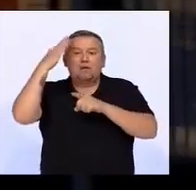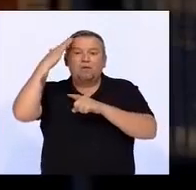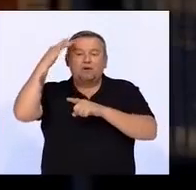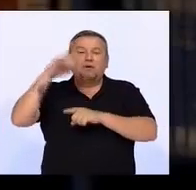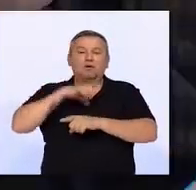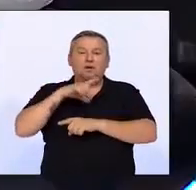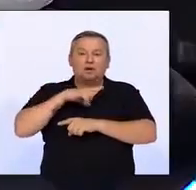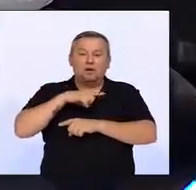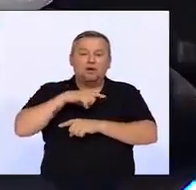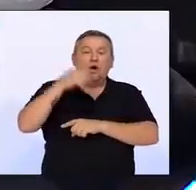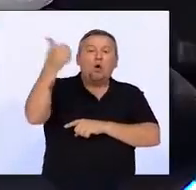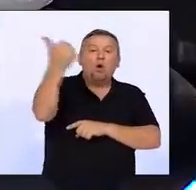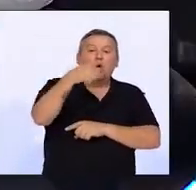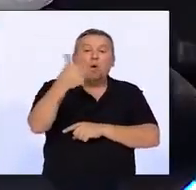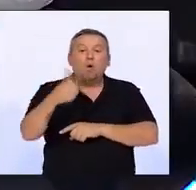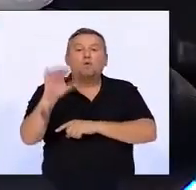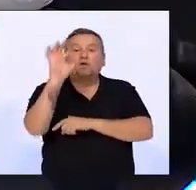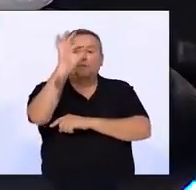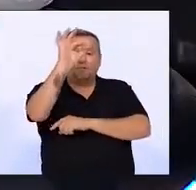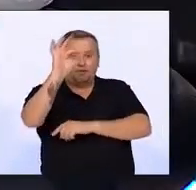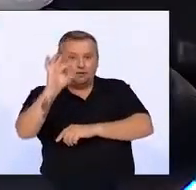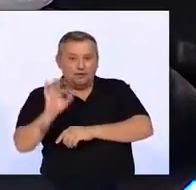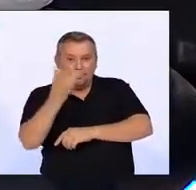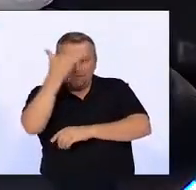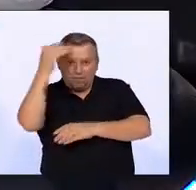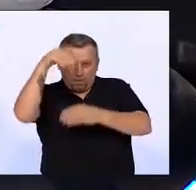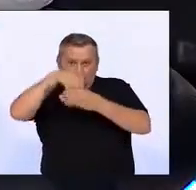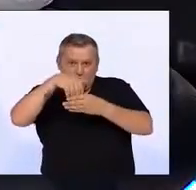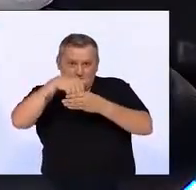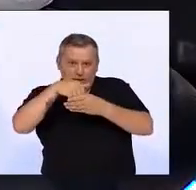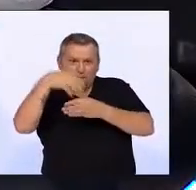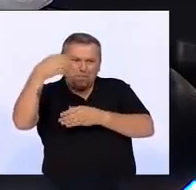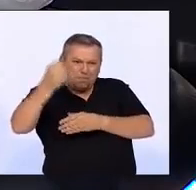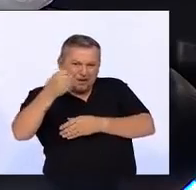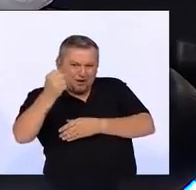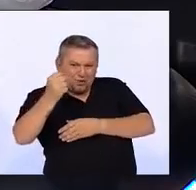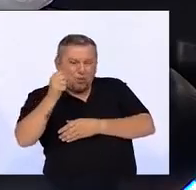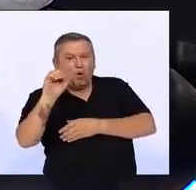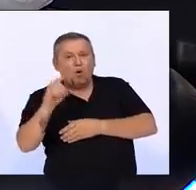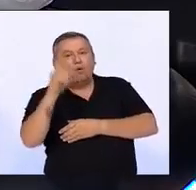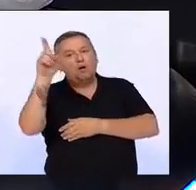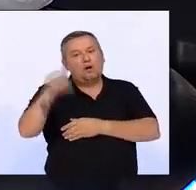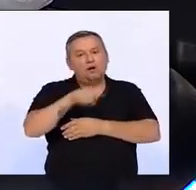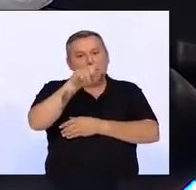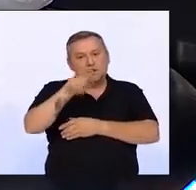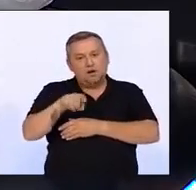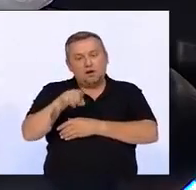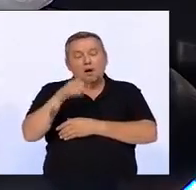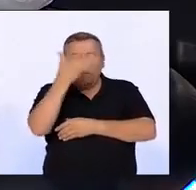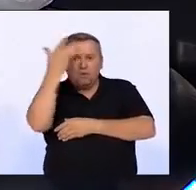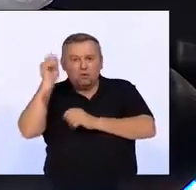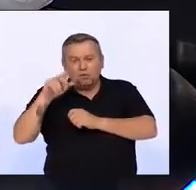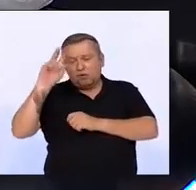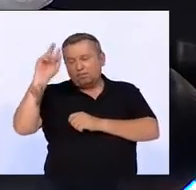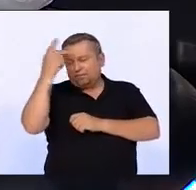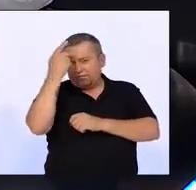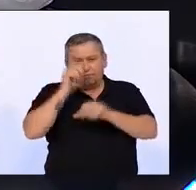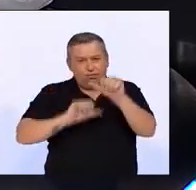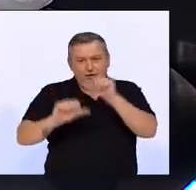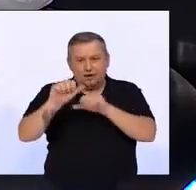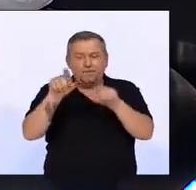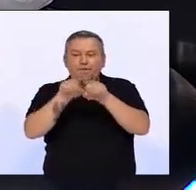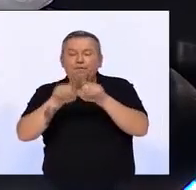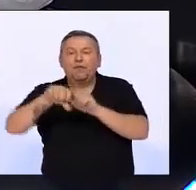tem 11% do eleitorado que diz que vota branco ou não, ou nulo, que pode mudar, tem 9% nas